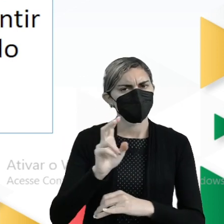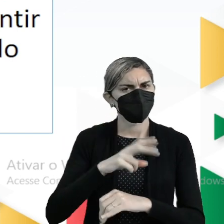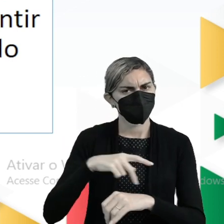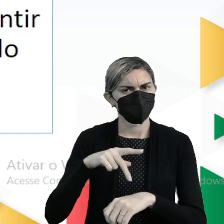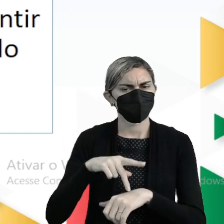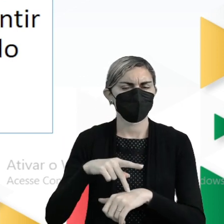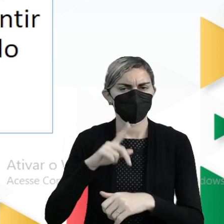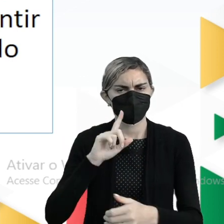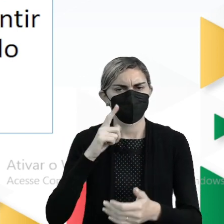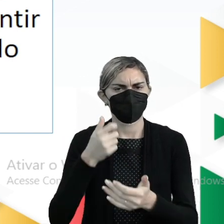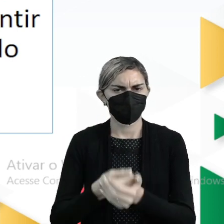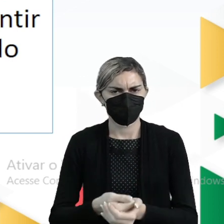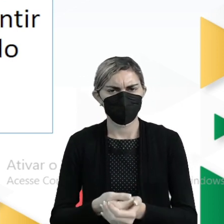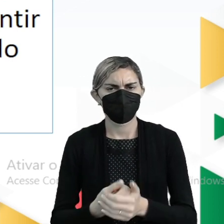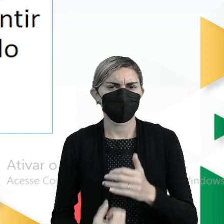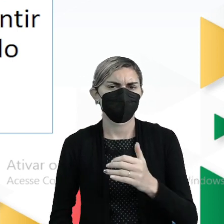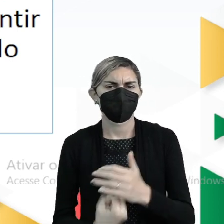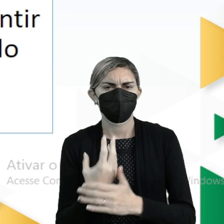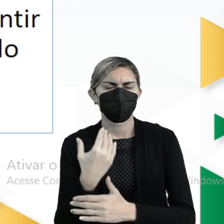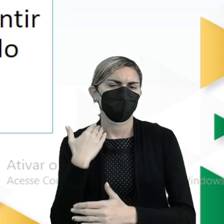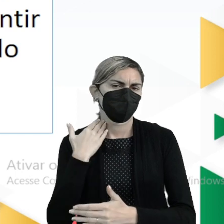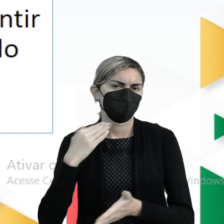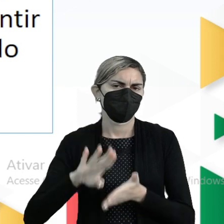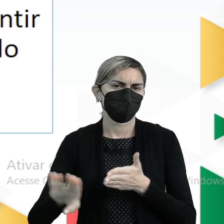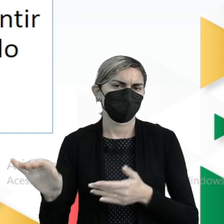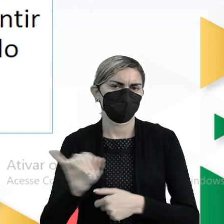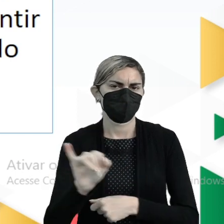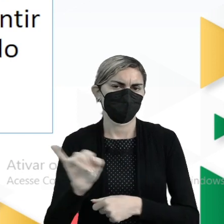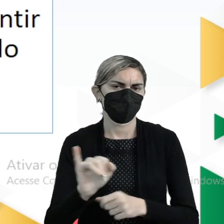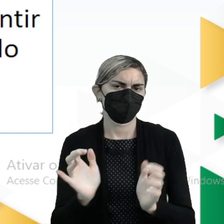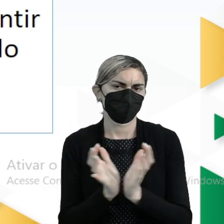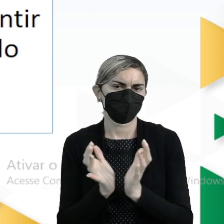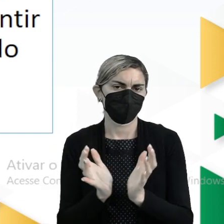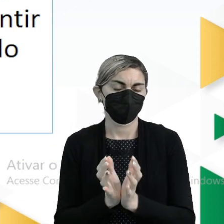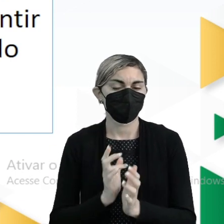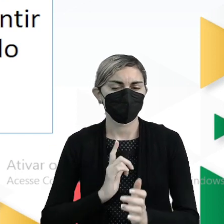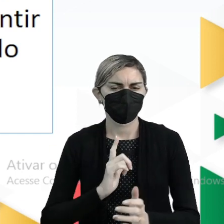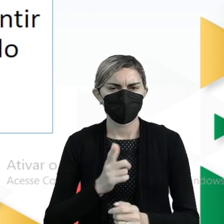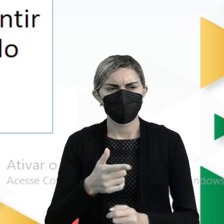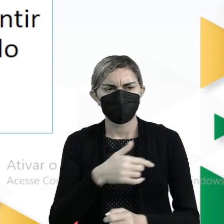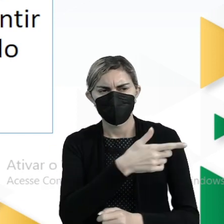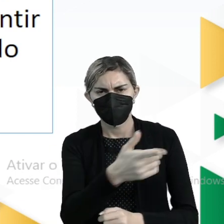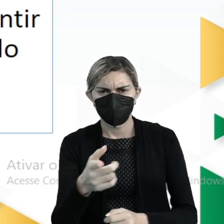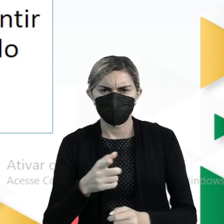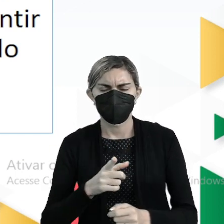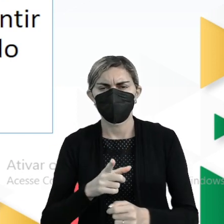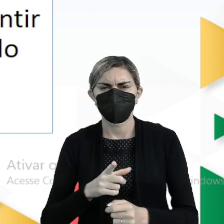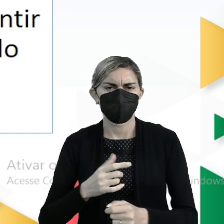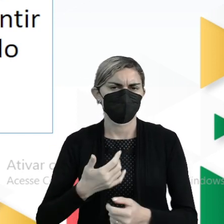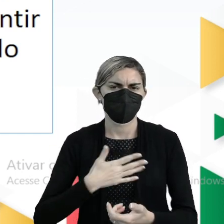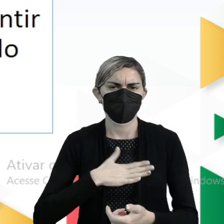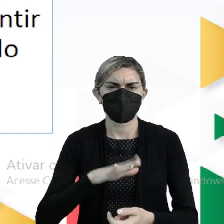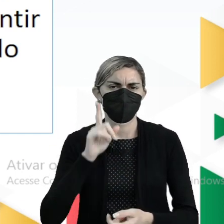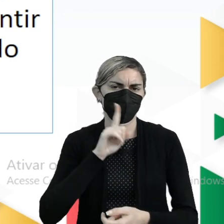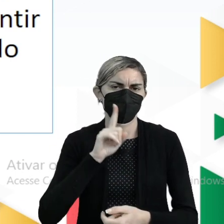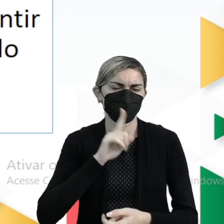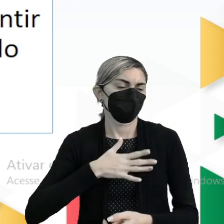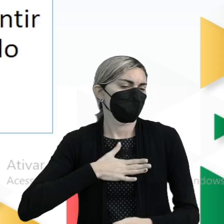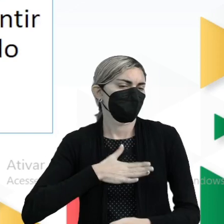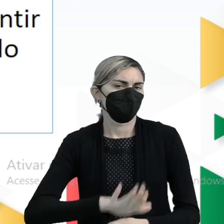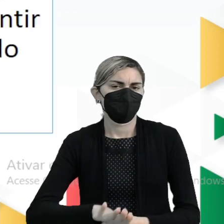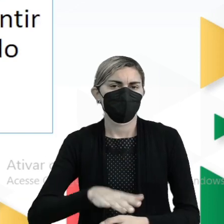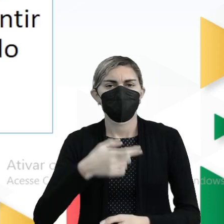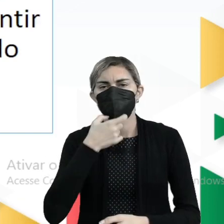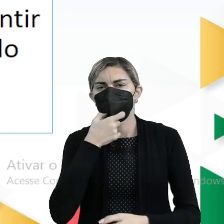eixo decidiram pela criação de um banco internacional do grupo, o que desagradou profundamente os Estados Unidos e a